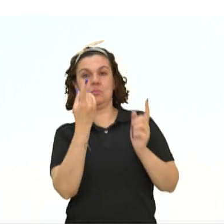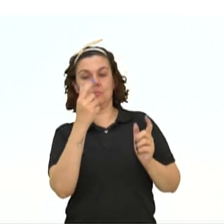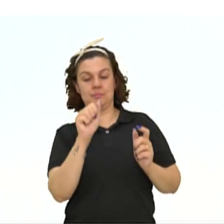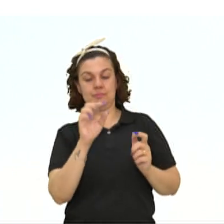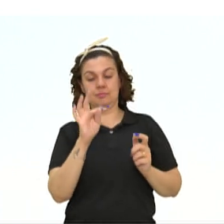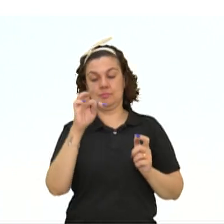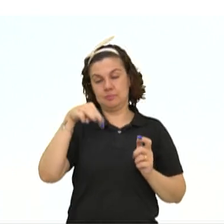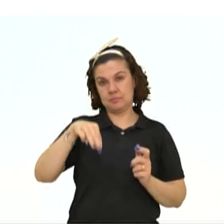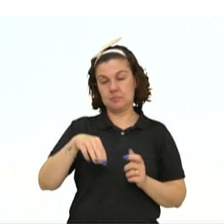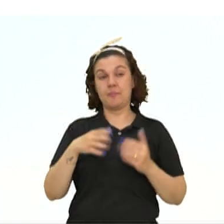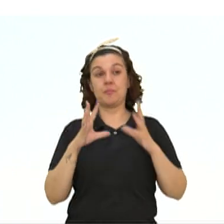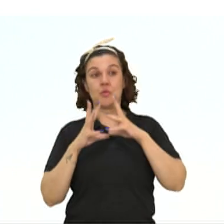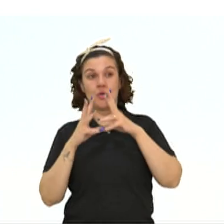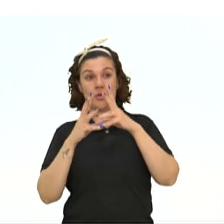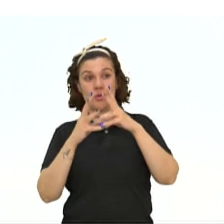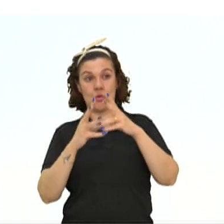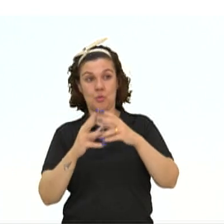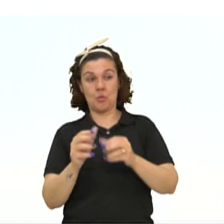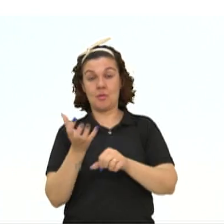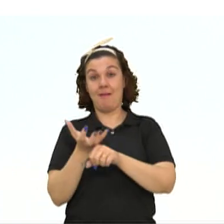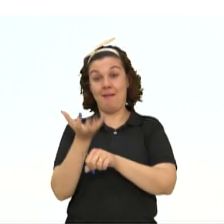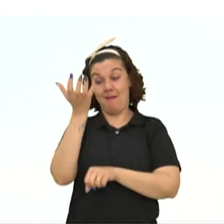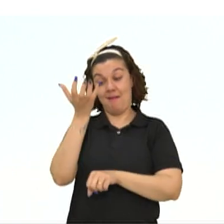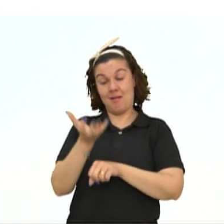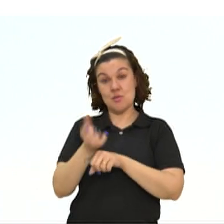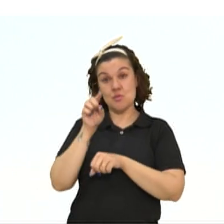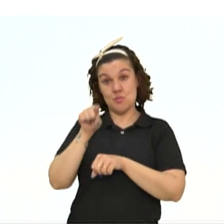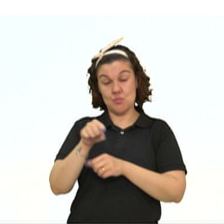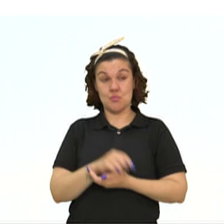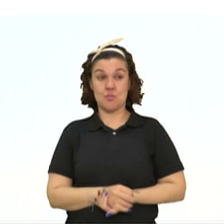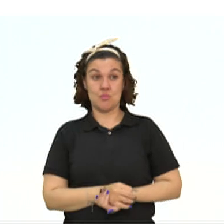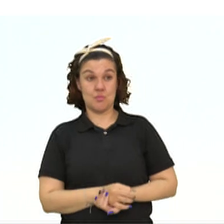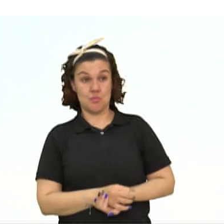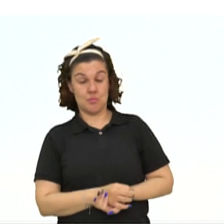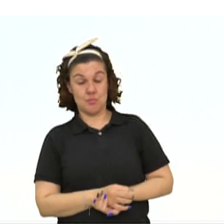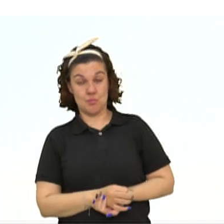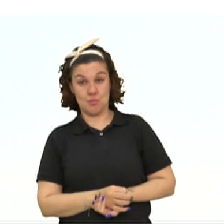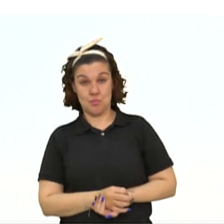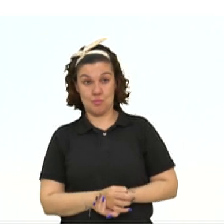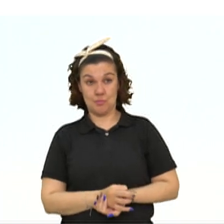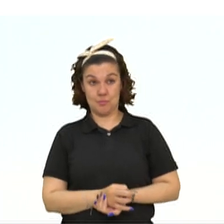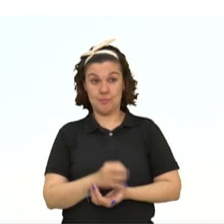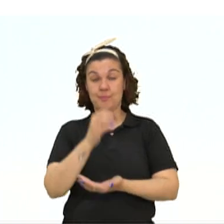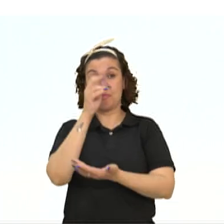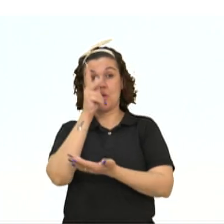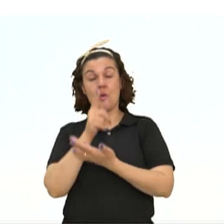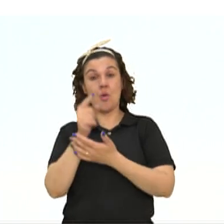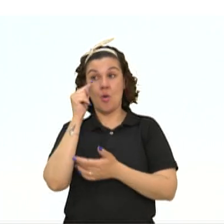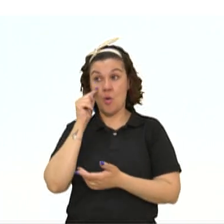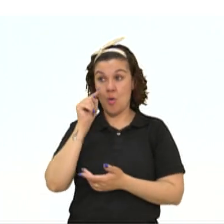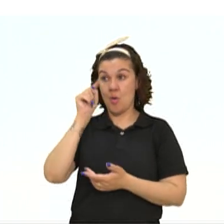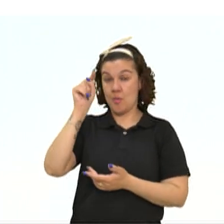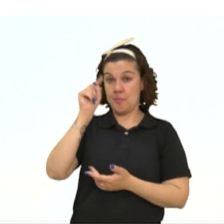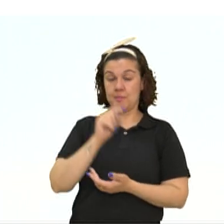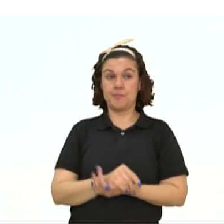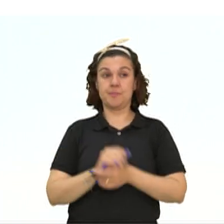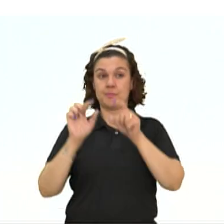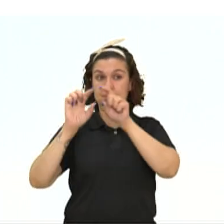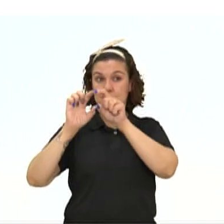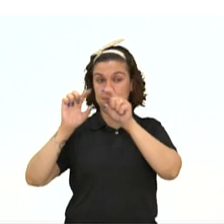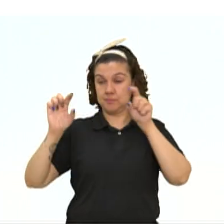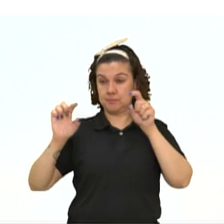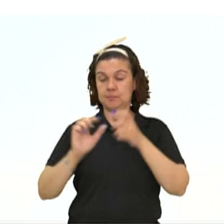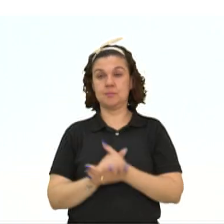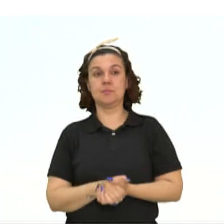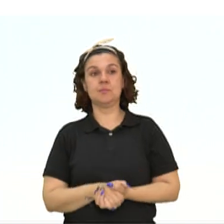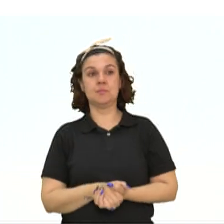atmosfera, estando todas as substâncias no estado gasoso. E aí acontece o seguinte, o valor de